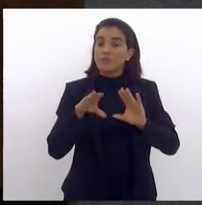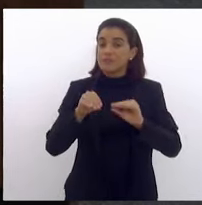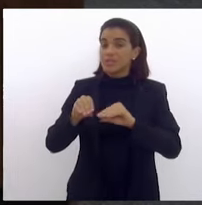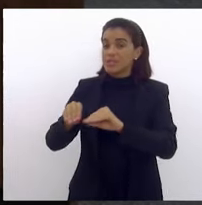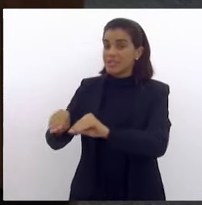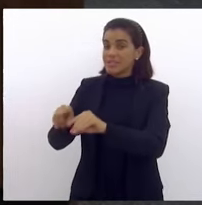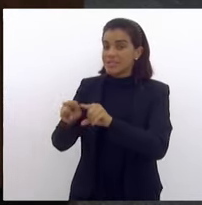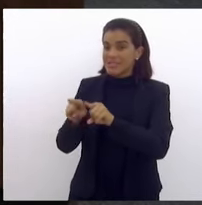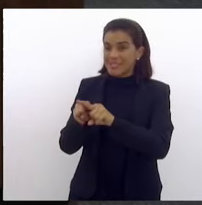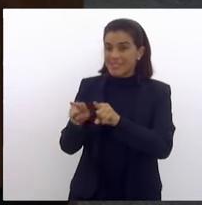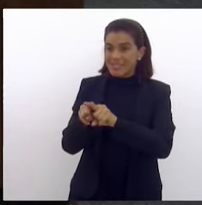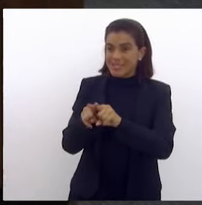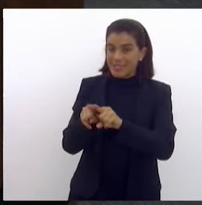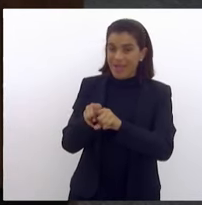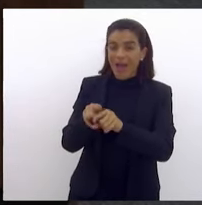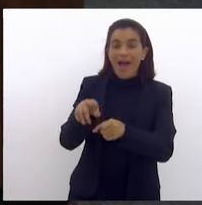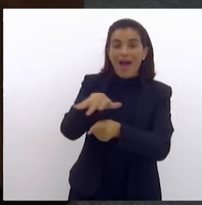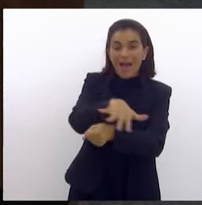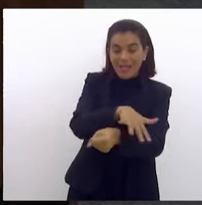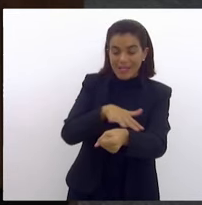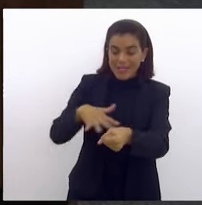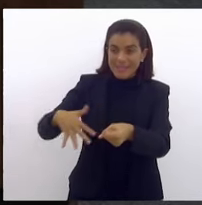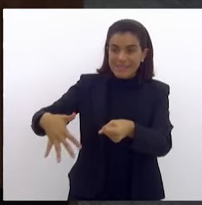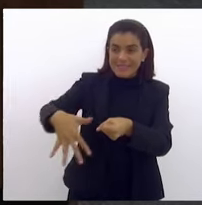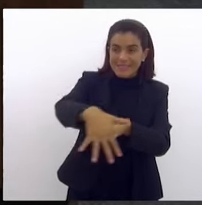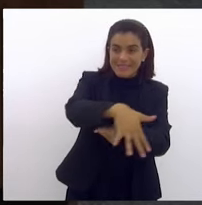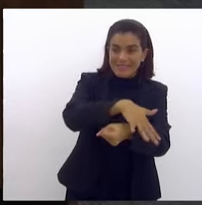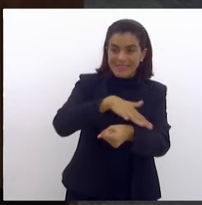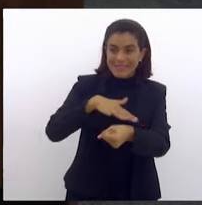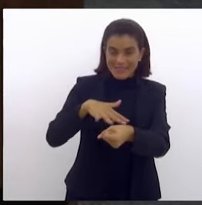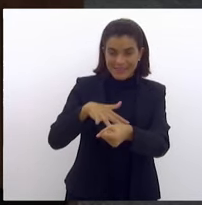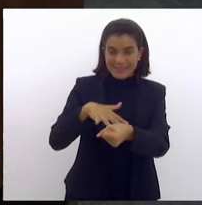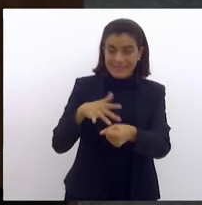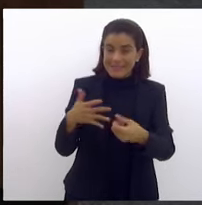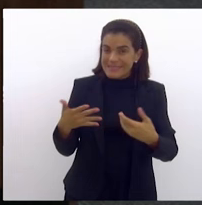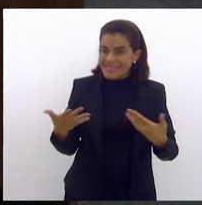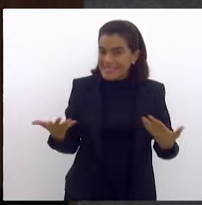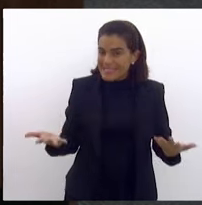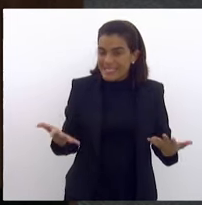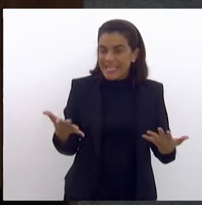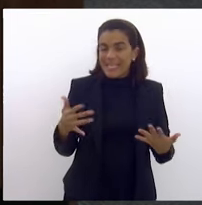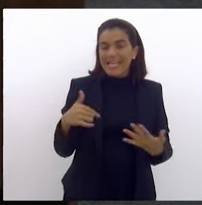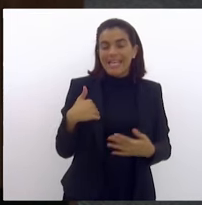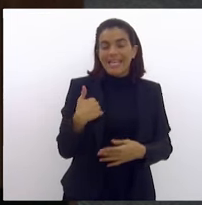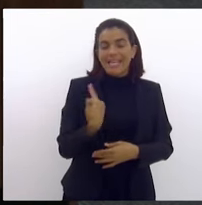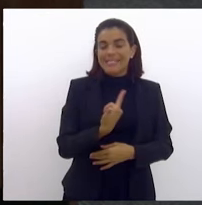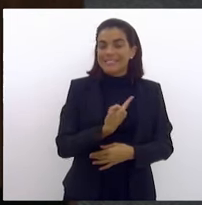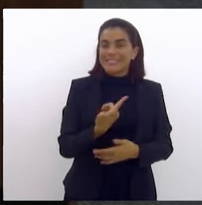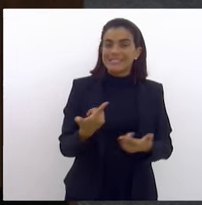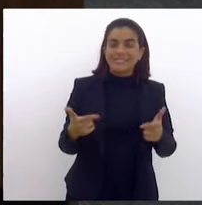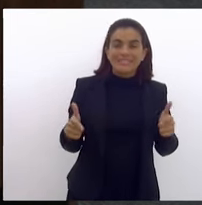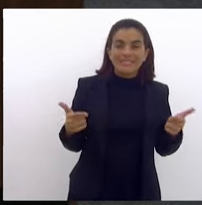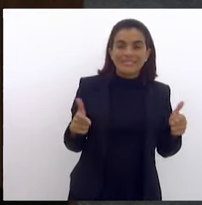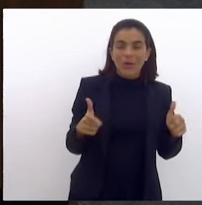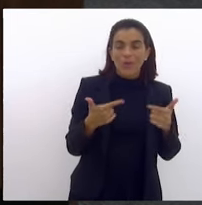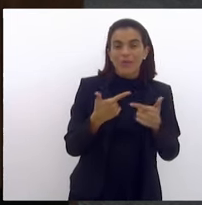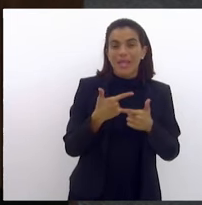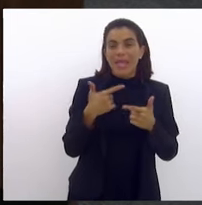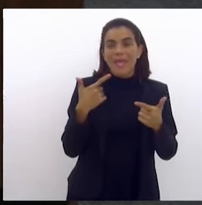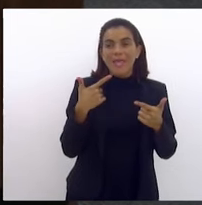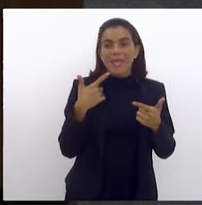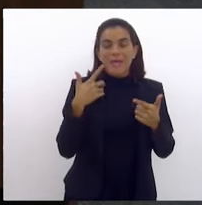com todo o entorno da área do sambódromo. E talvez a gente não tenha a dimensão